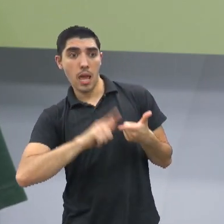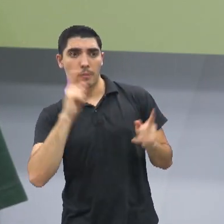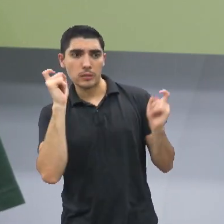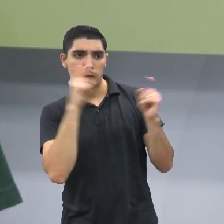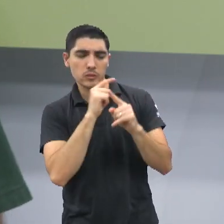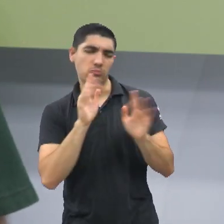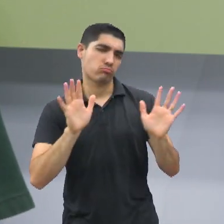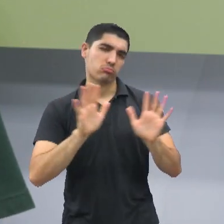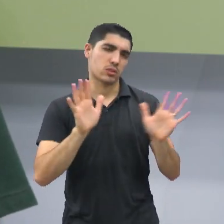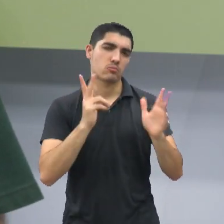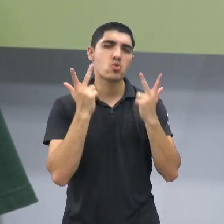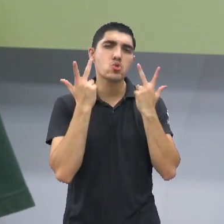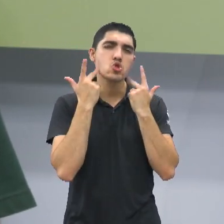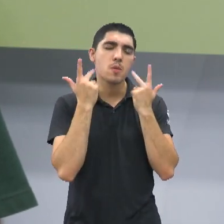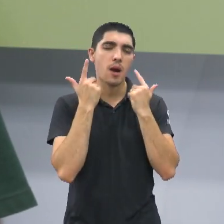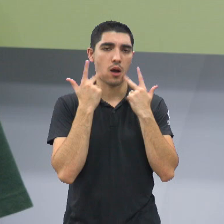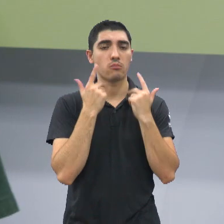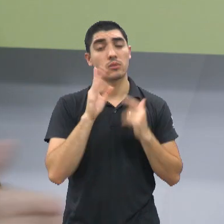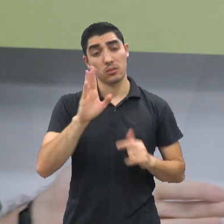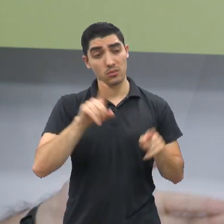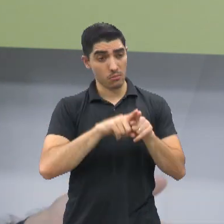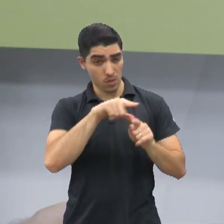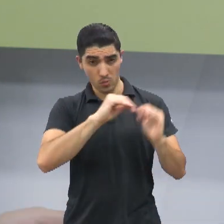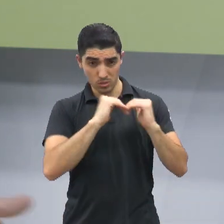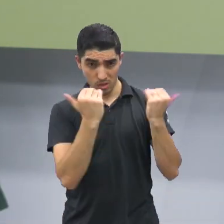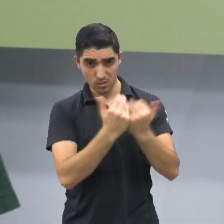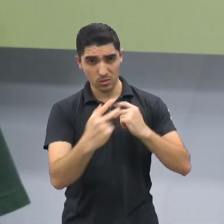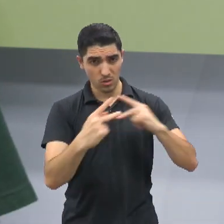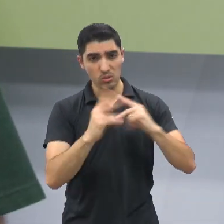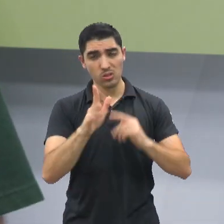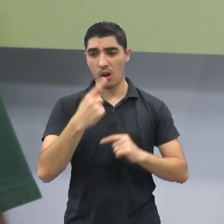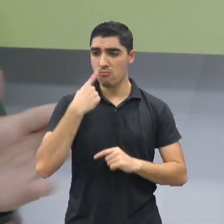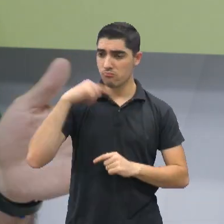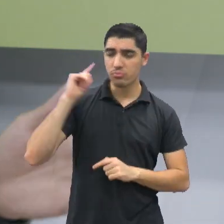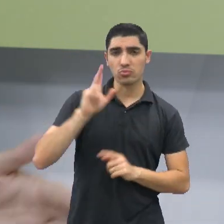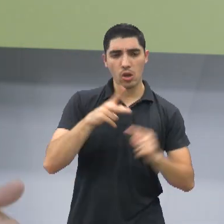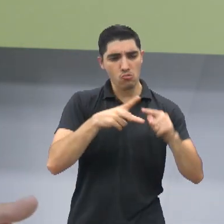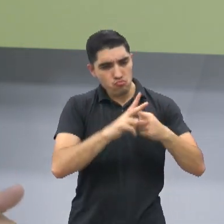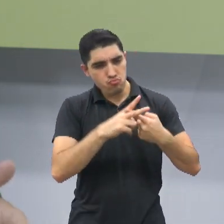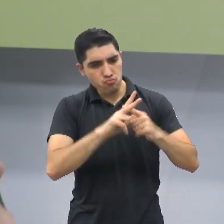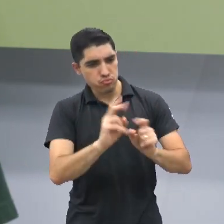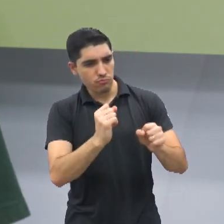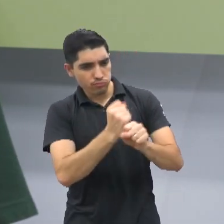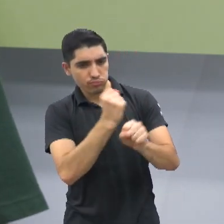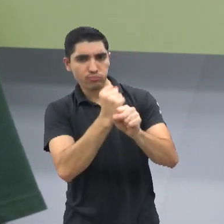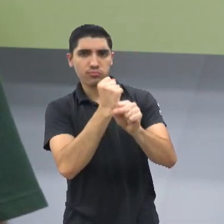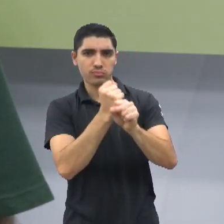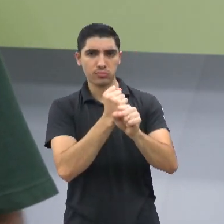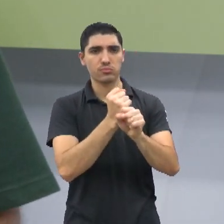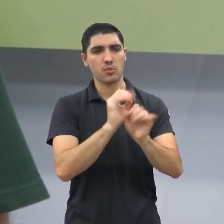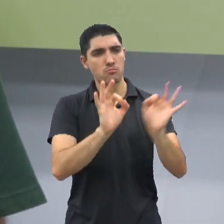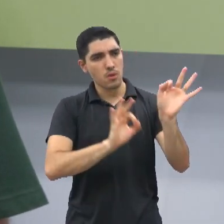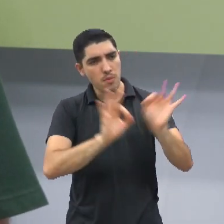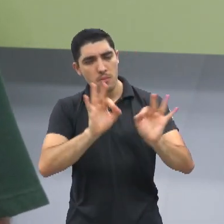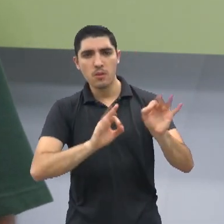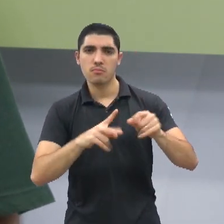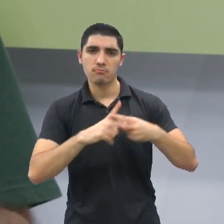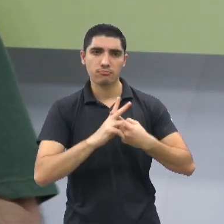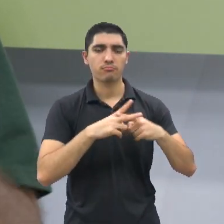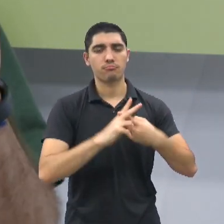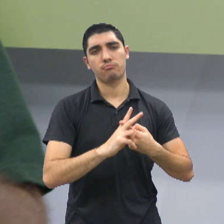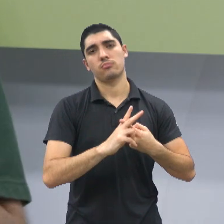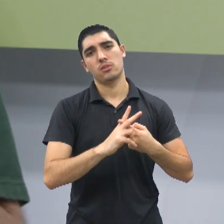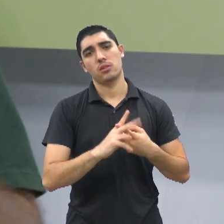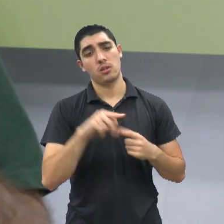nada problemático ainda mais o Martins Pereira que é um estádio que recém foi reformado então recém quase tão recém Mas enfim eh o